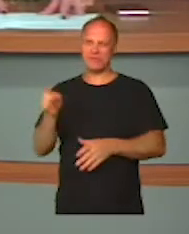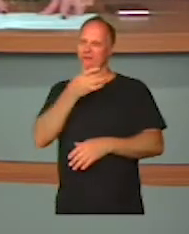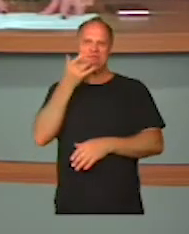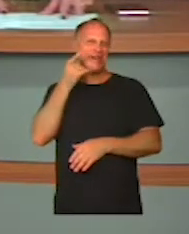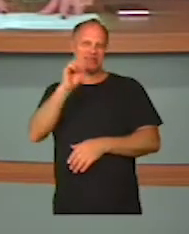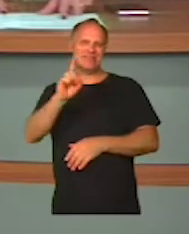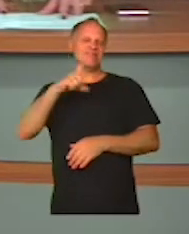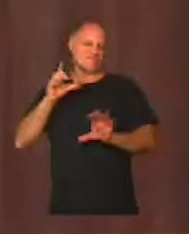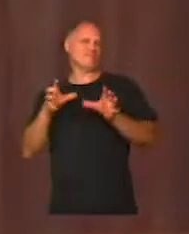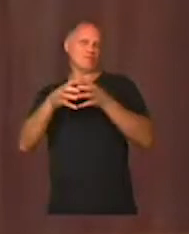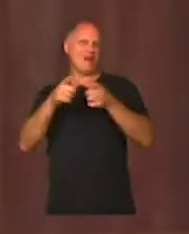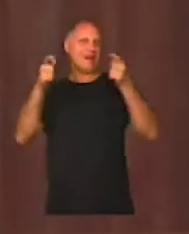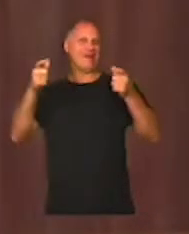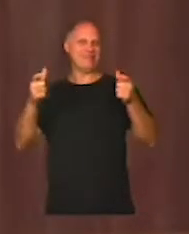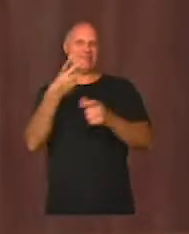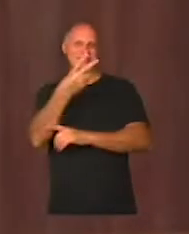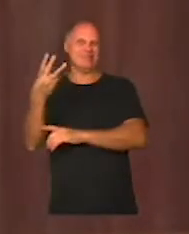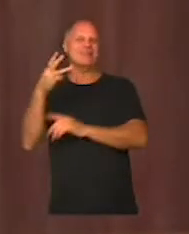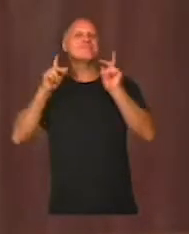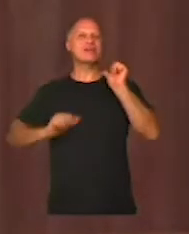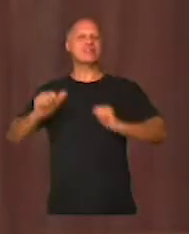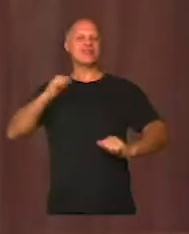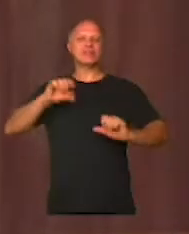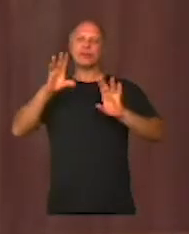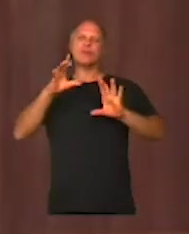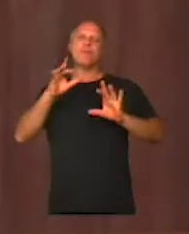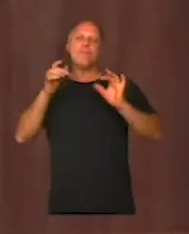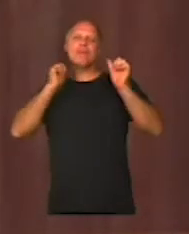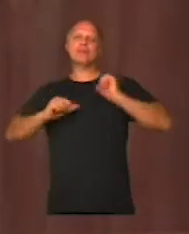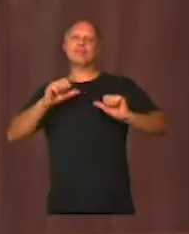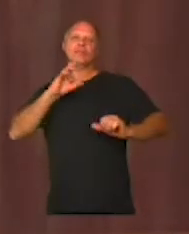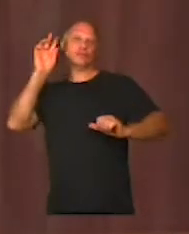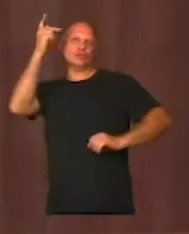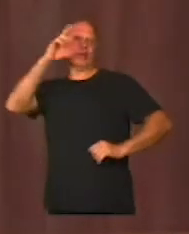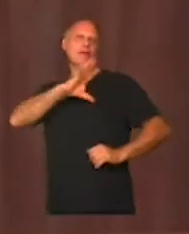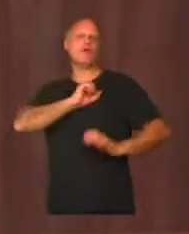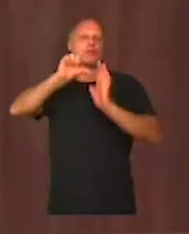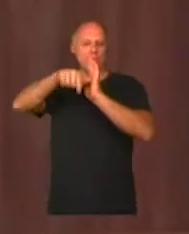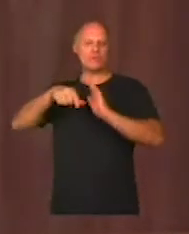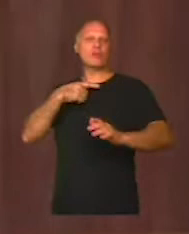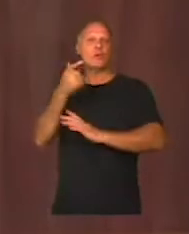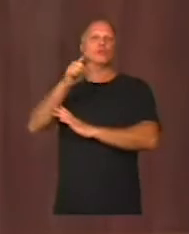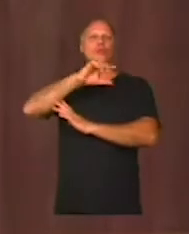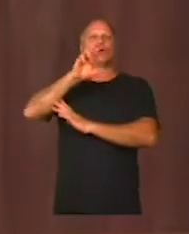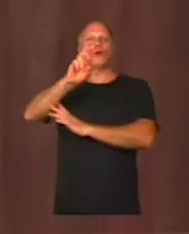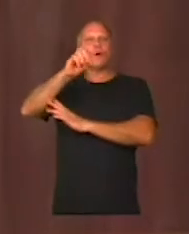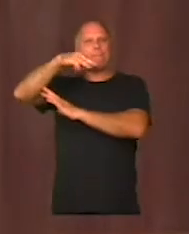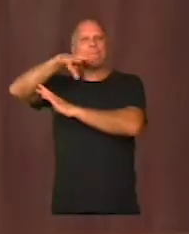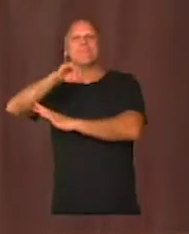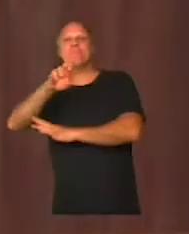não né, Fábio? É apenas com os personagens da história de amor. Logo, tem muitos mais projetos, como Romeu e Julieta, Evita